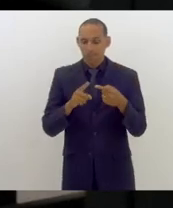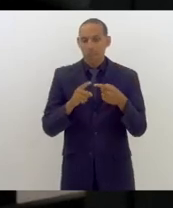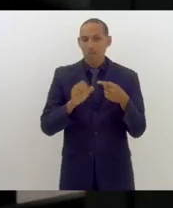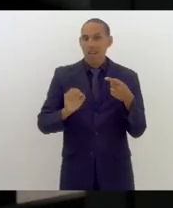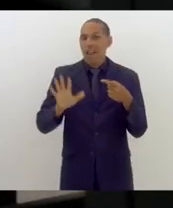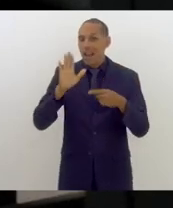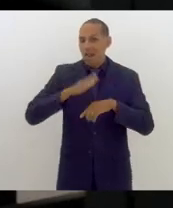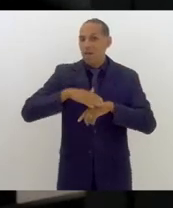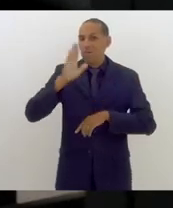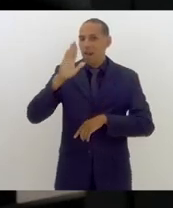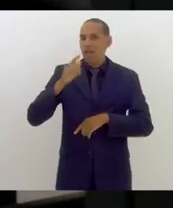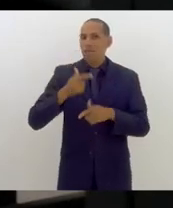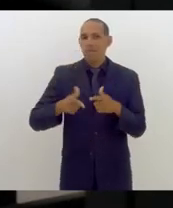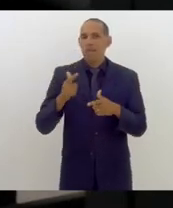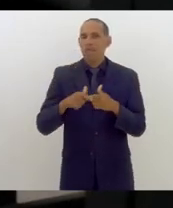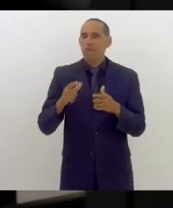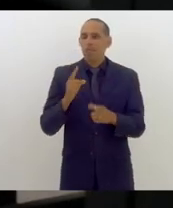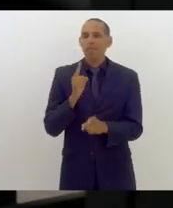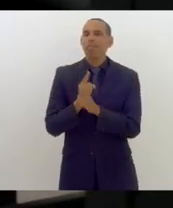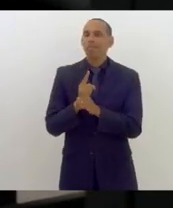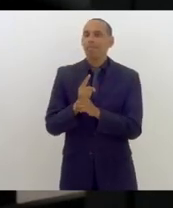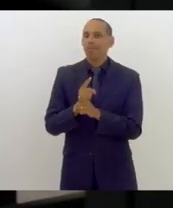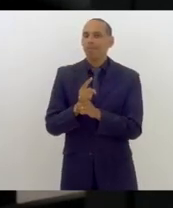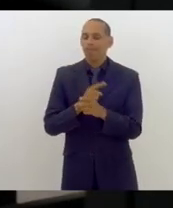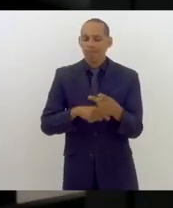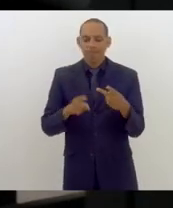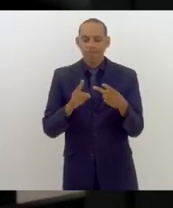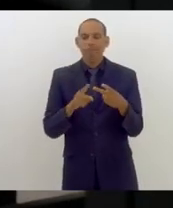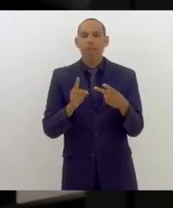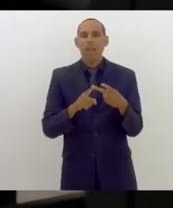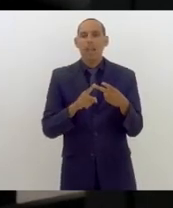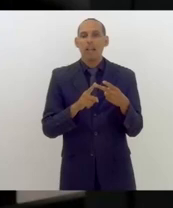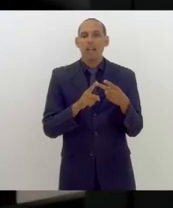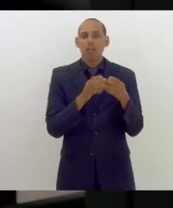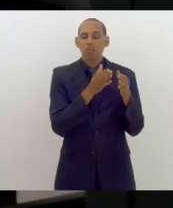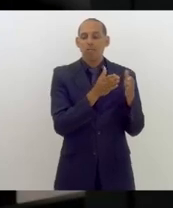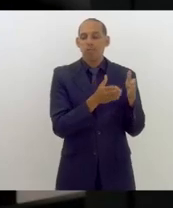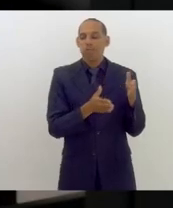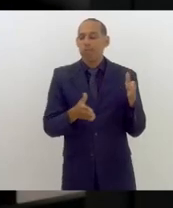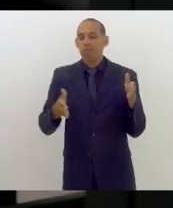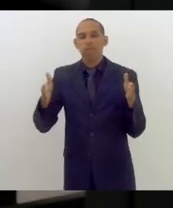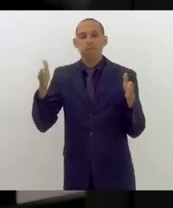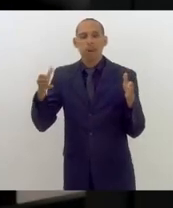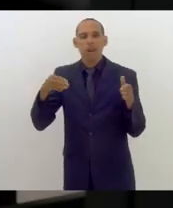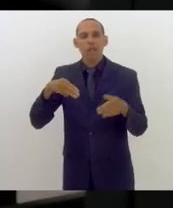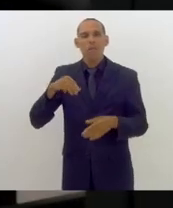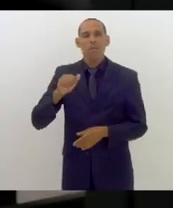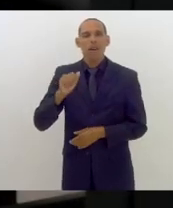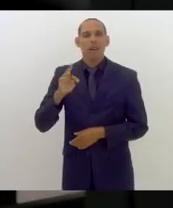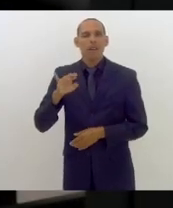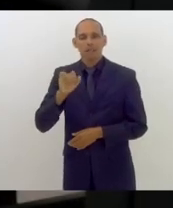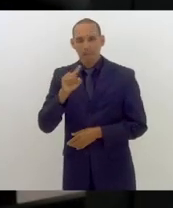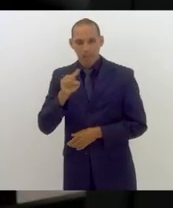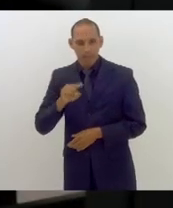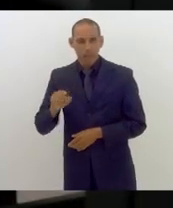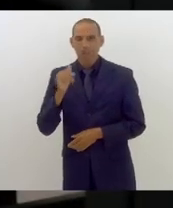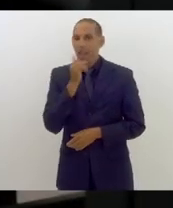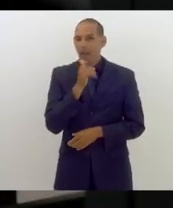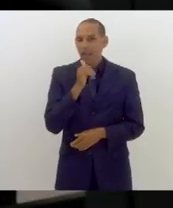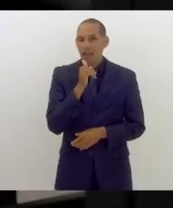cara e esse problema é mais fácil de identificar segundo a longo prazo ela Empurra a matriz energética é